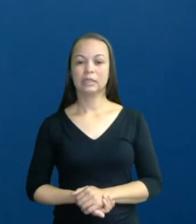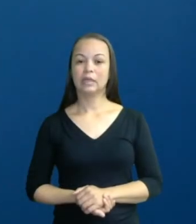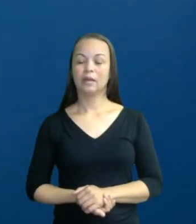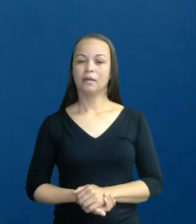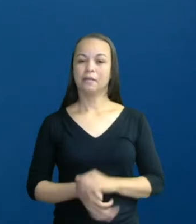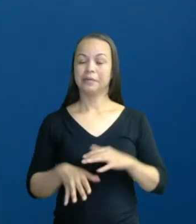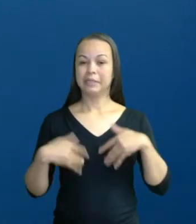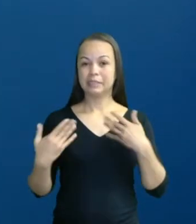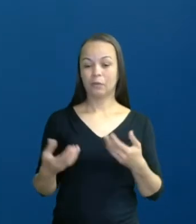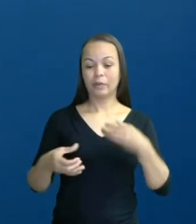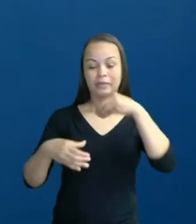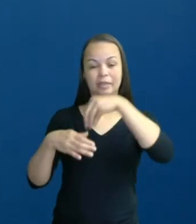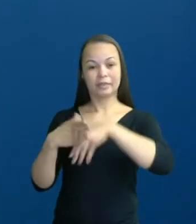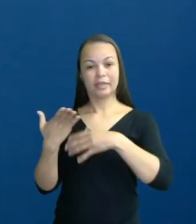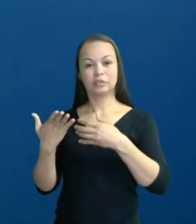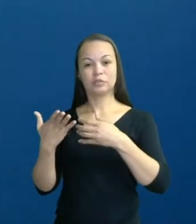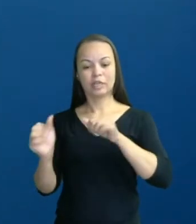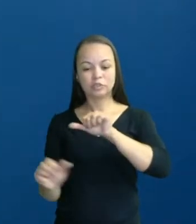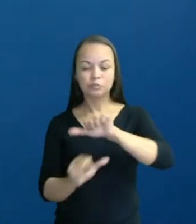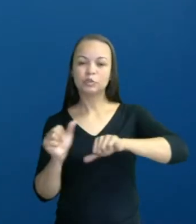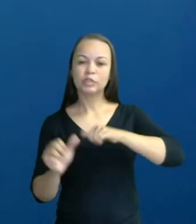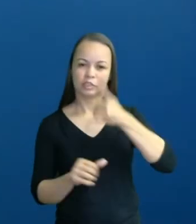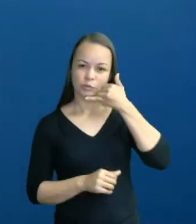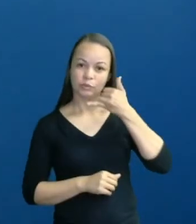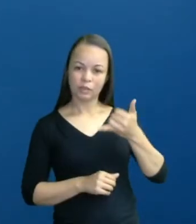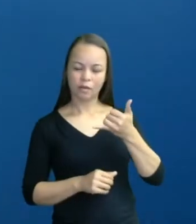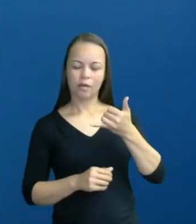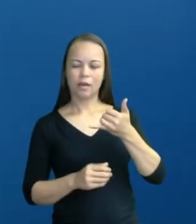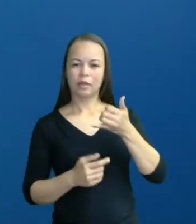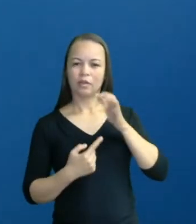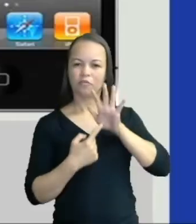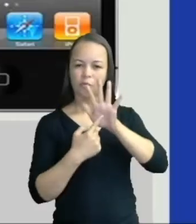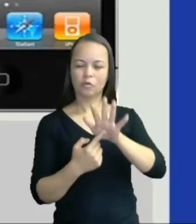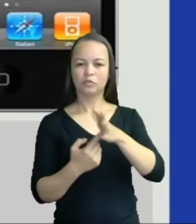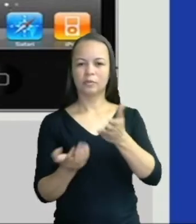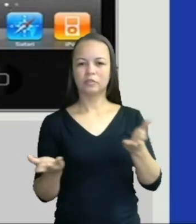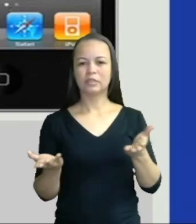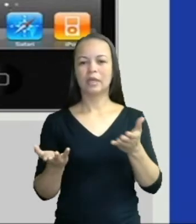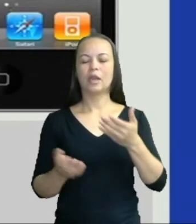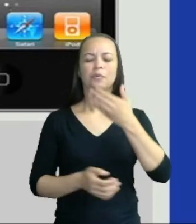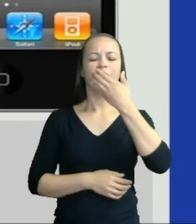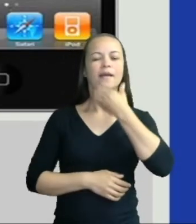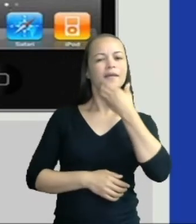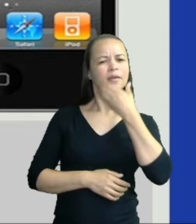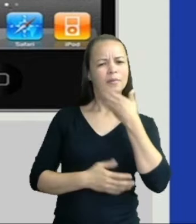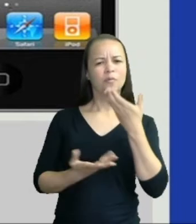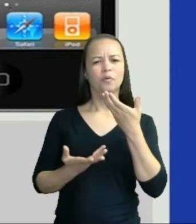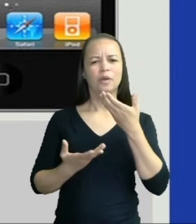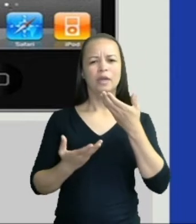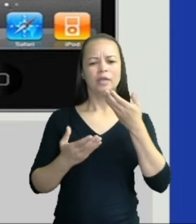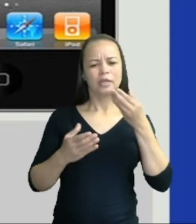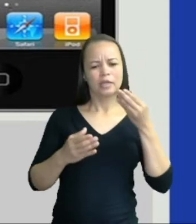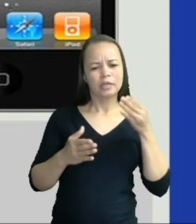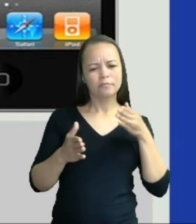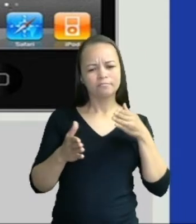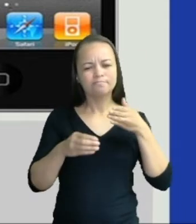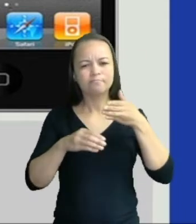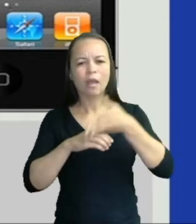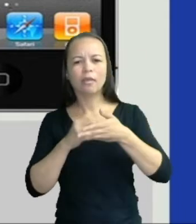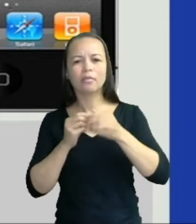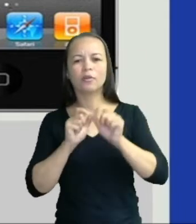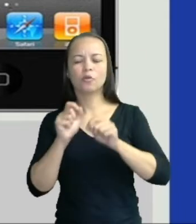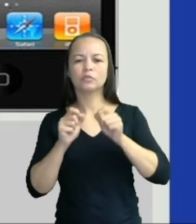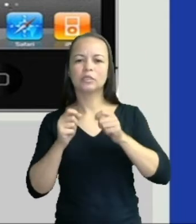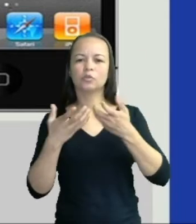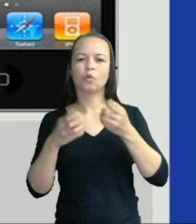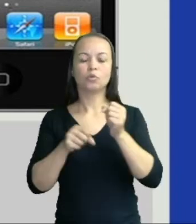celular, do primeiro celular até hoje, tá certo? Então, hoje a gente pode, de qualquer lugar do mundo, passar um e-mail, pode, de qualquer lugar do mundo, fazer